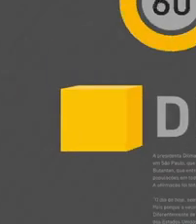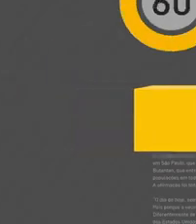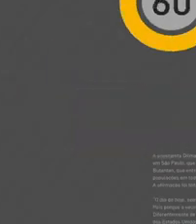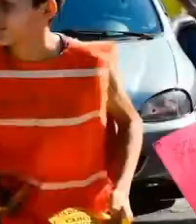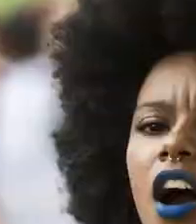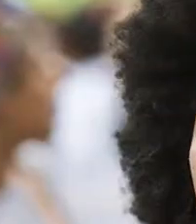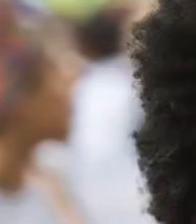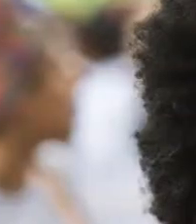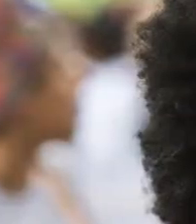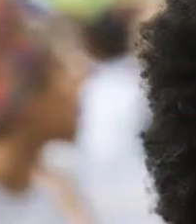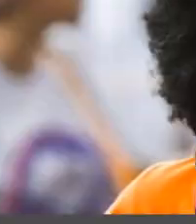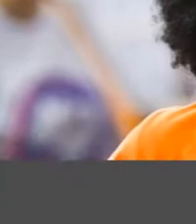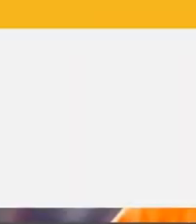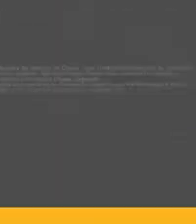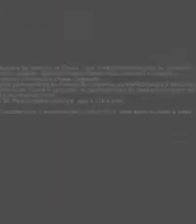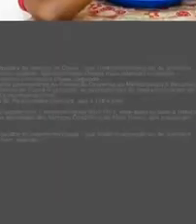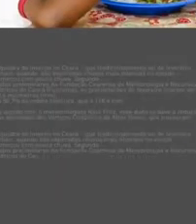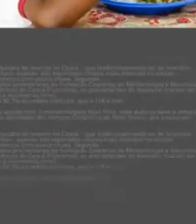jogo